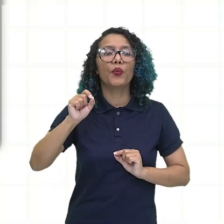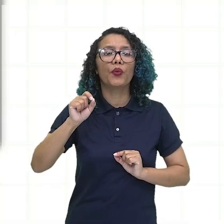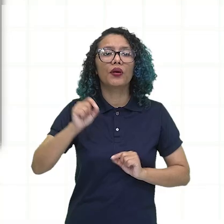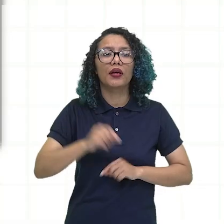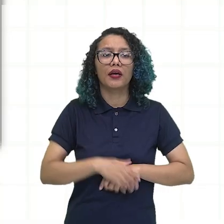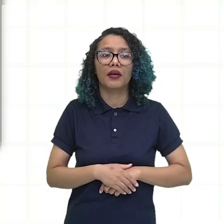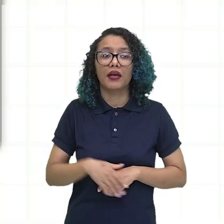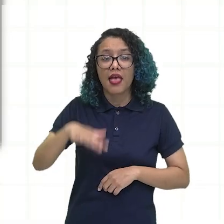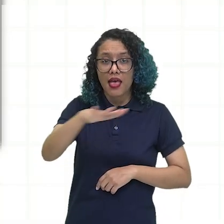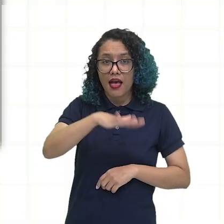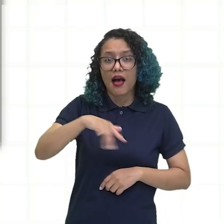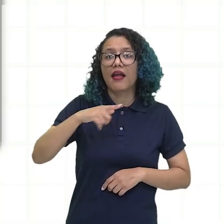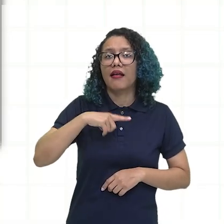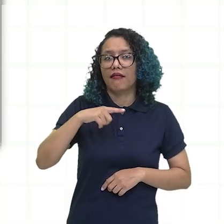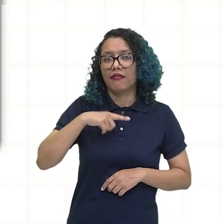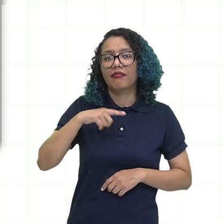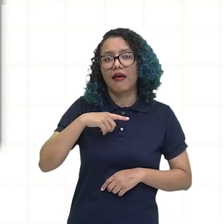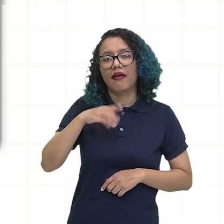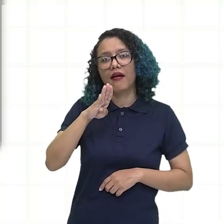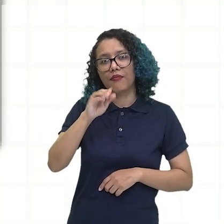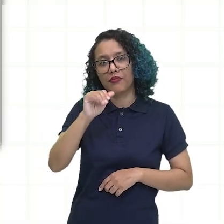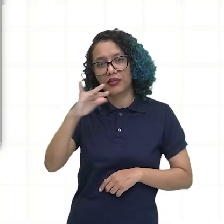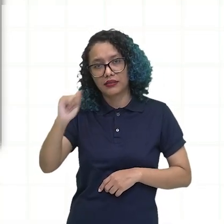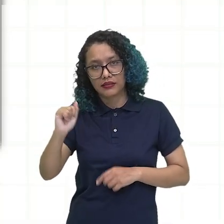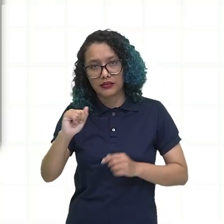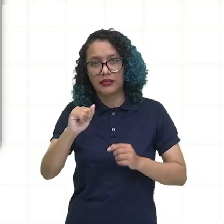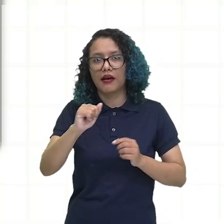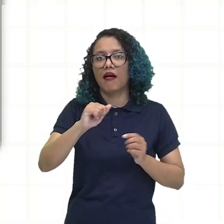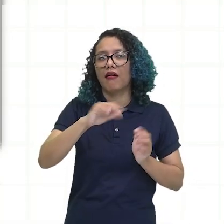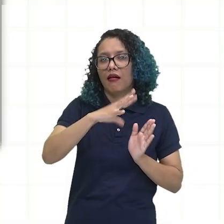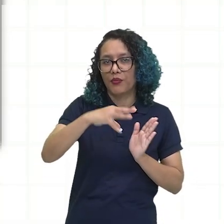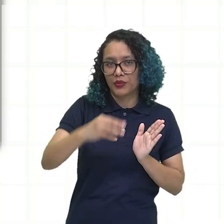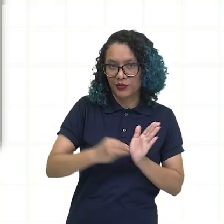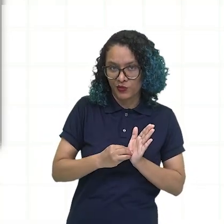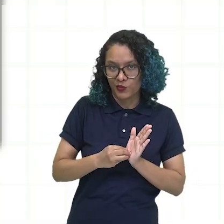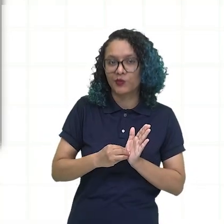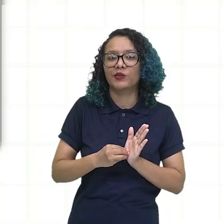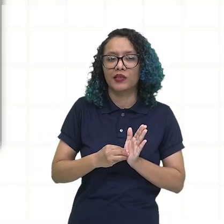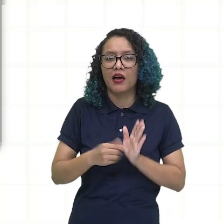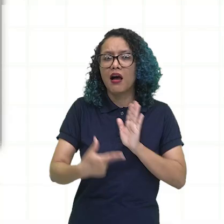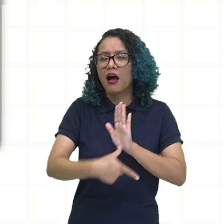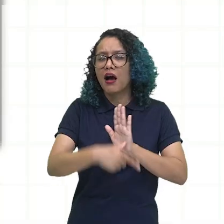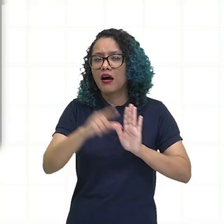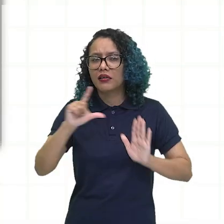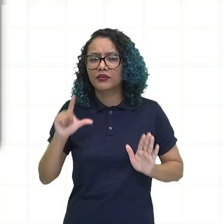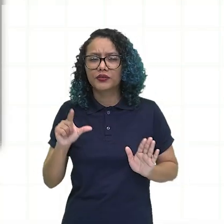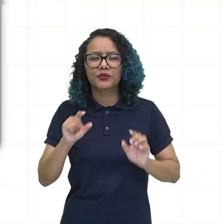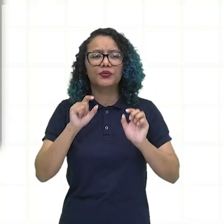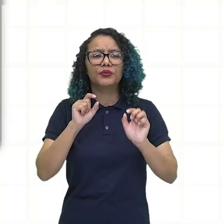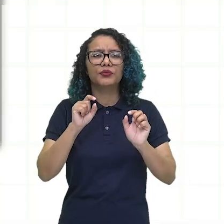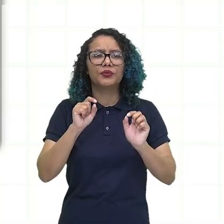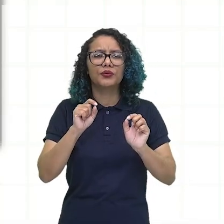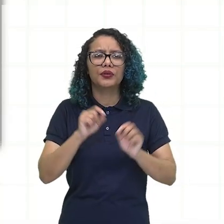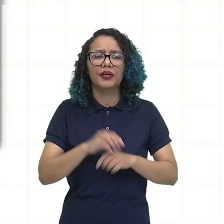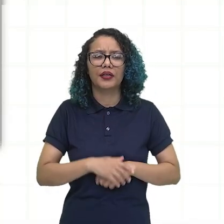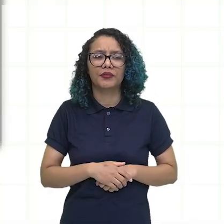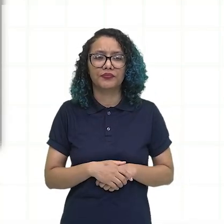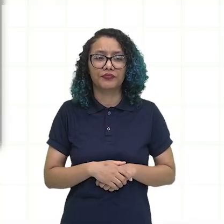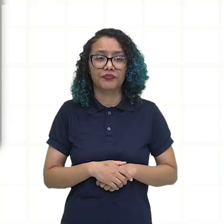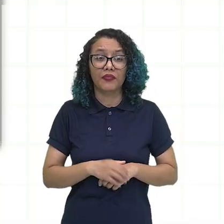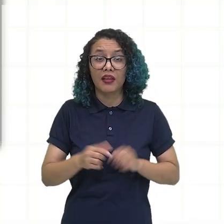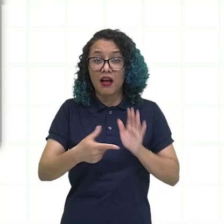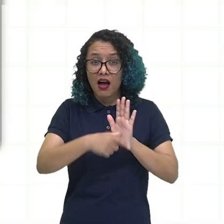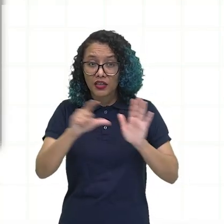da nossa bacia amazônica, certo? Que antes havia o quê? A conexão com o